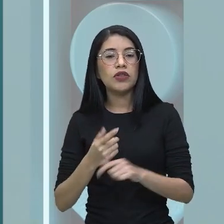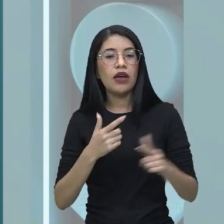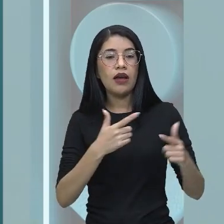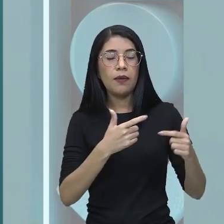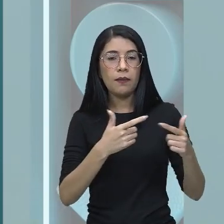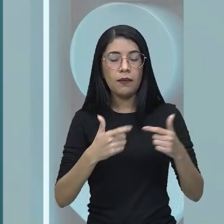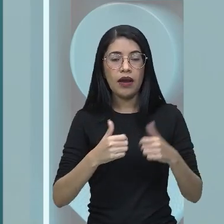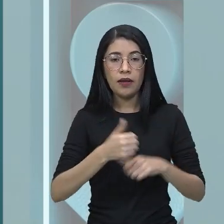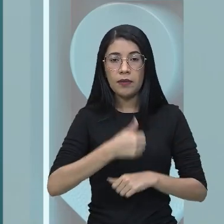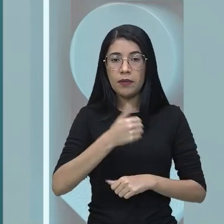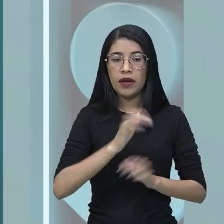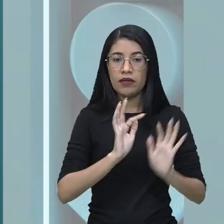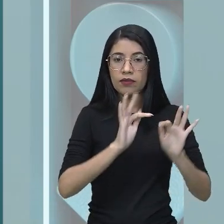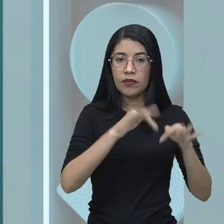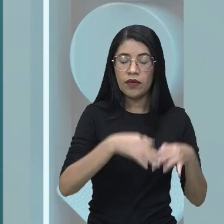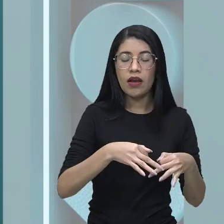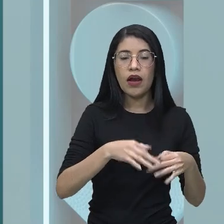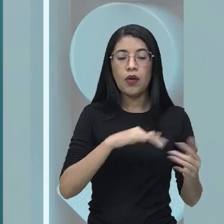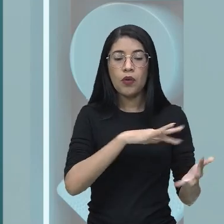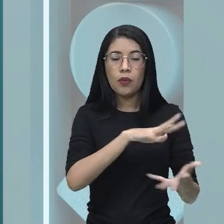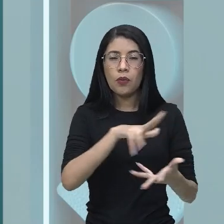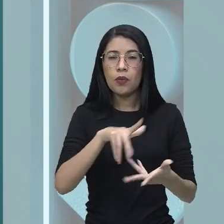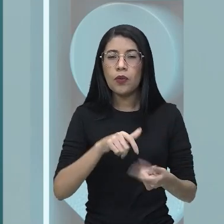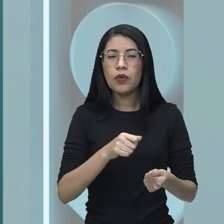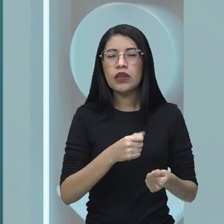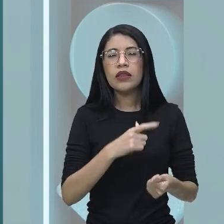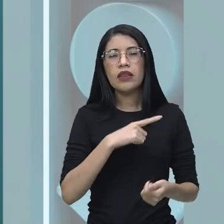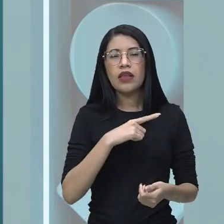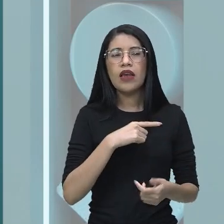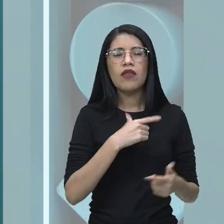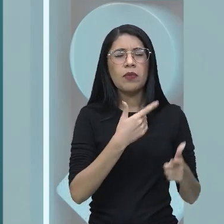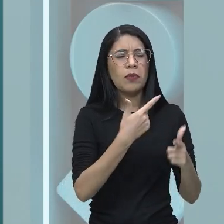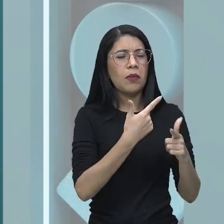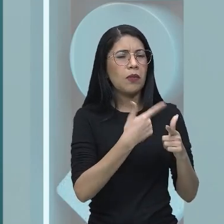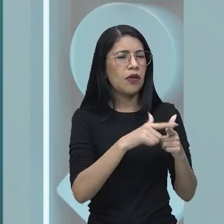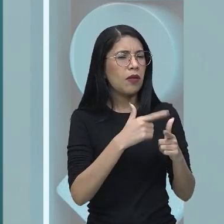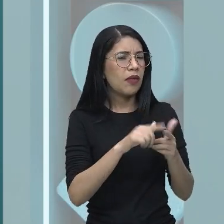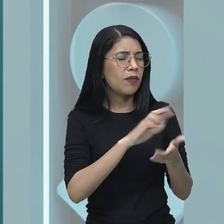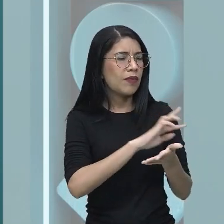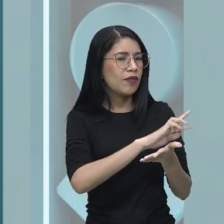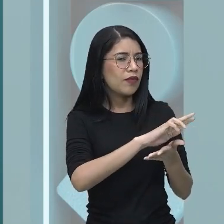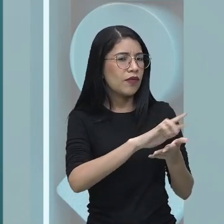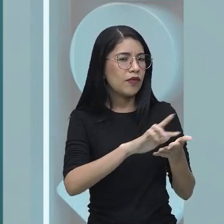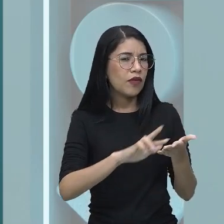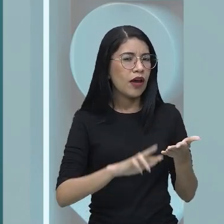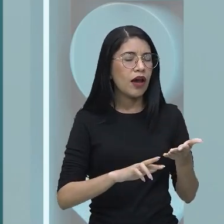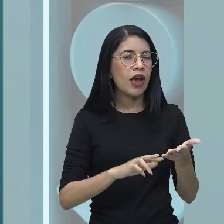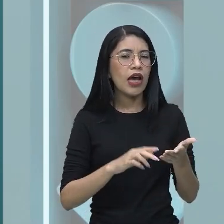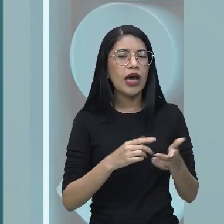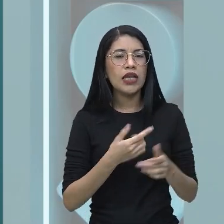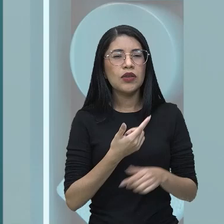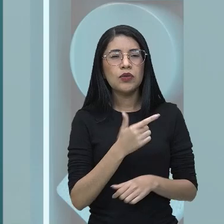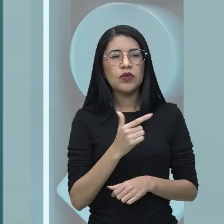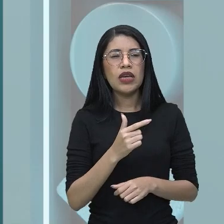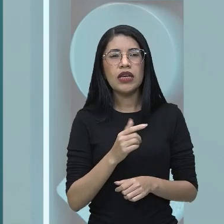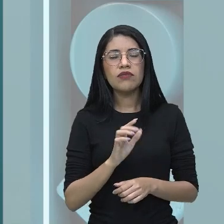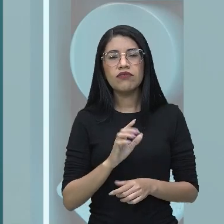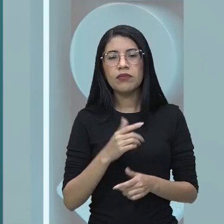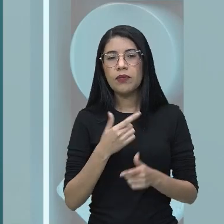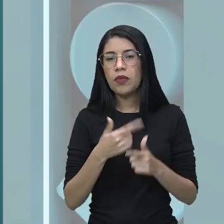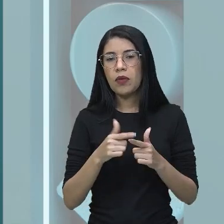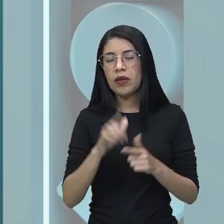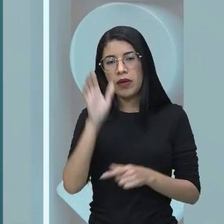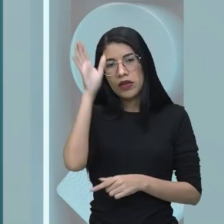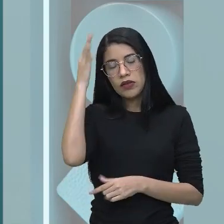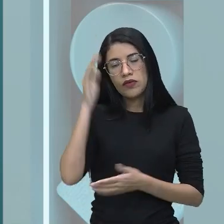mundial em que o mundo começa a ter grandes tensões devido à questão de que muita coisa não ficou resolvida ao fim